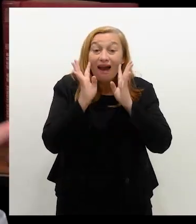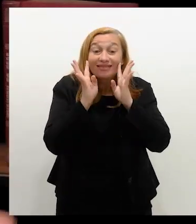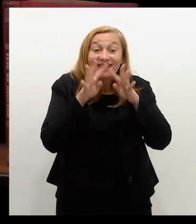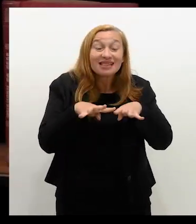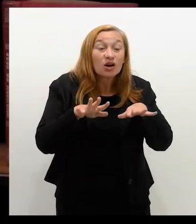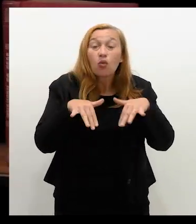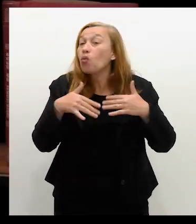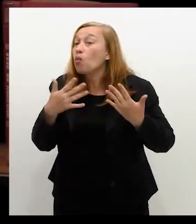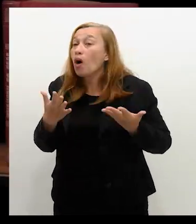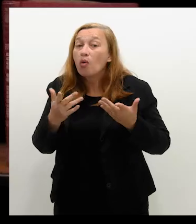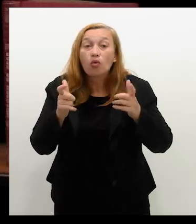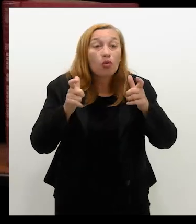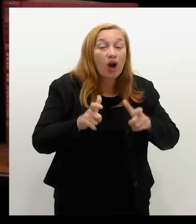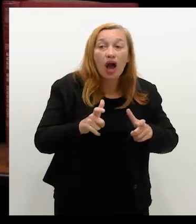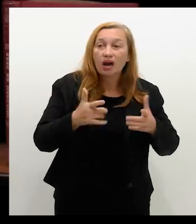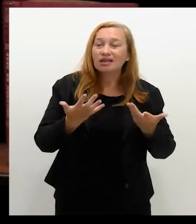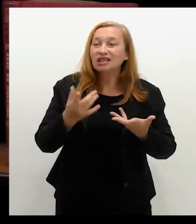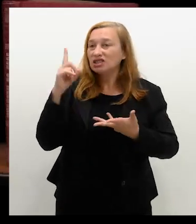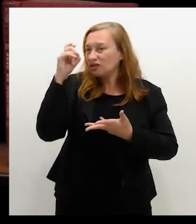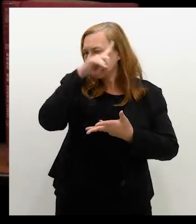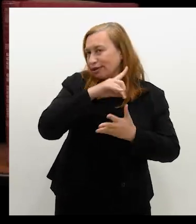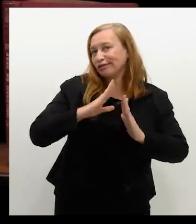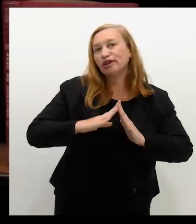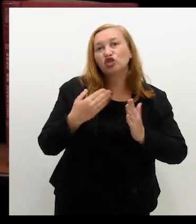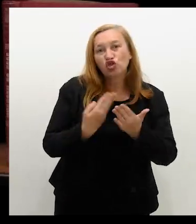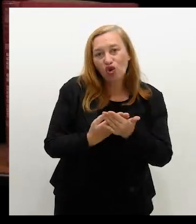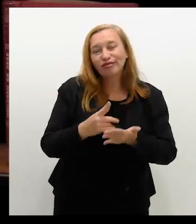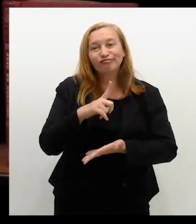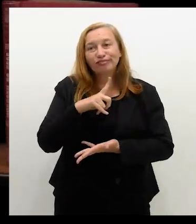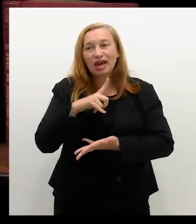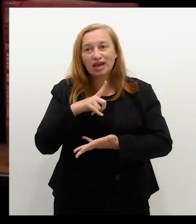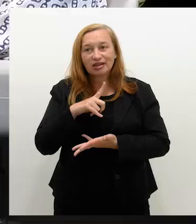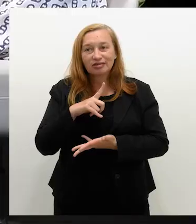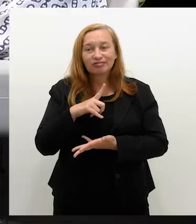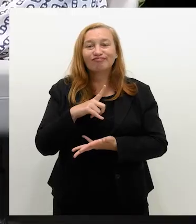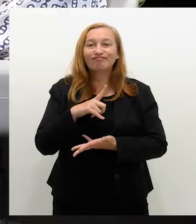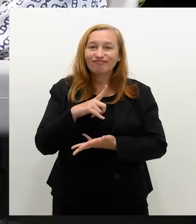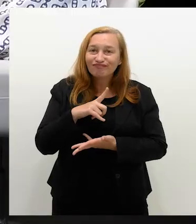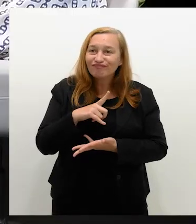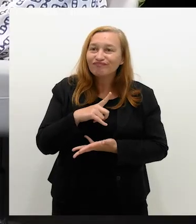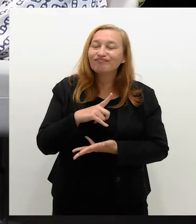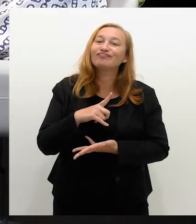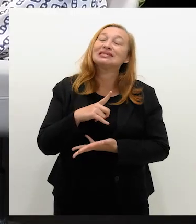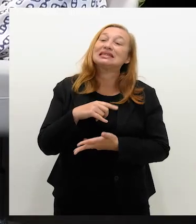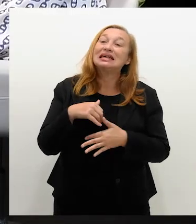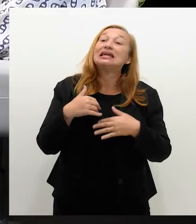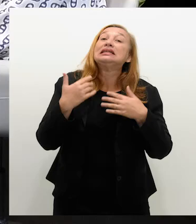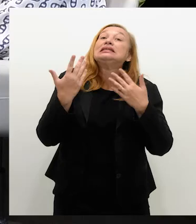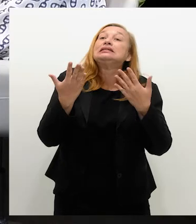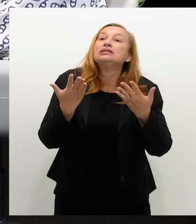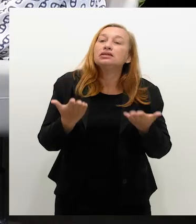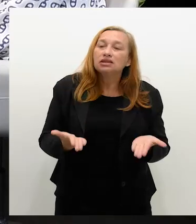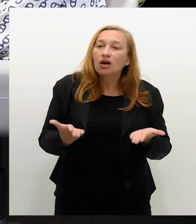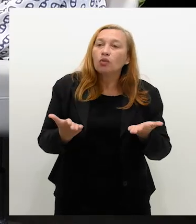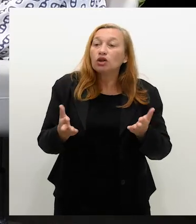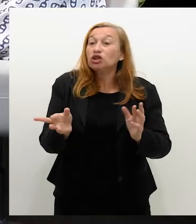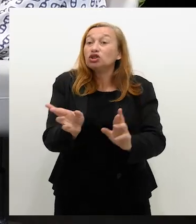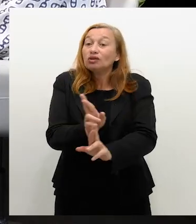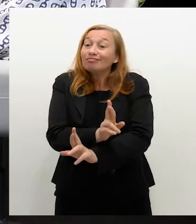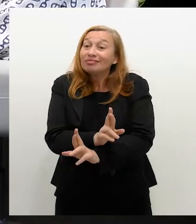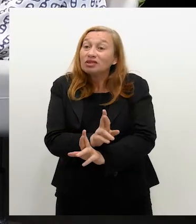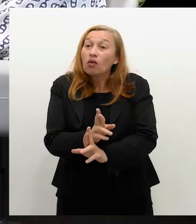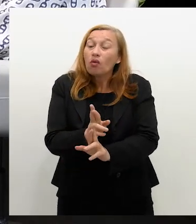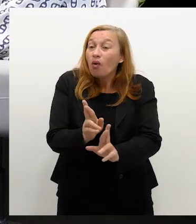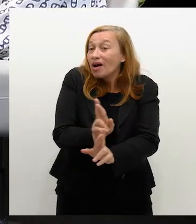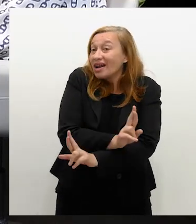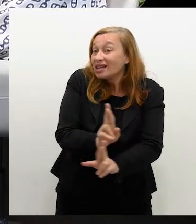atenção auditiva dela. E daí ela tem dificuldade na escola, baixo rendimento escolar. Então, eles estão associando o